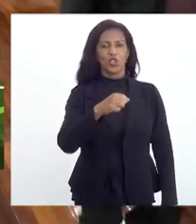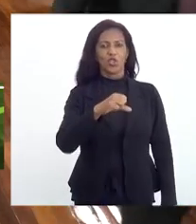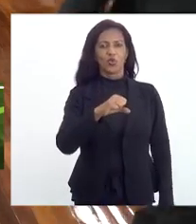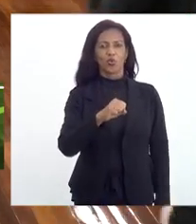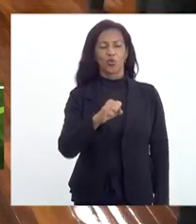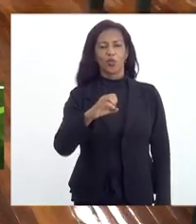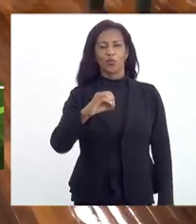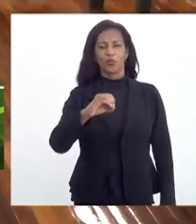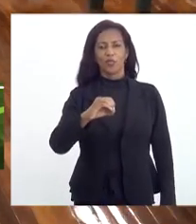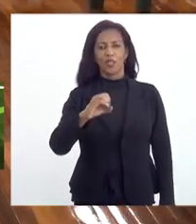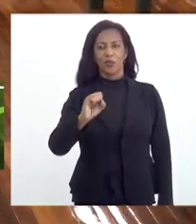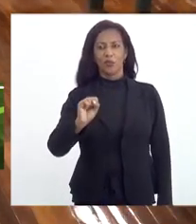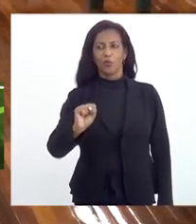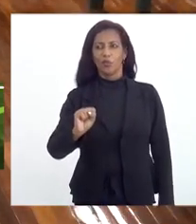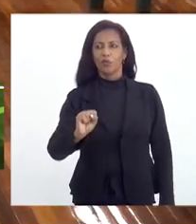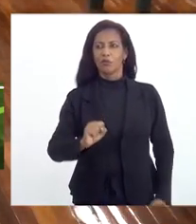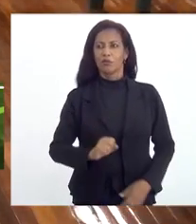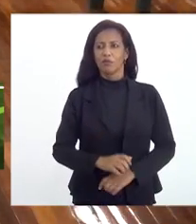Muito, muito bacana.